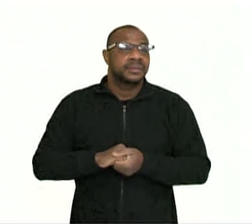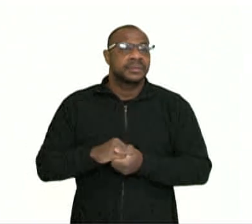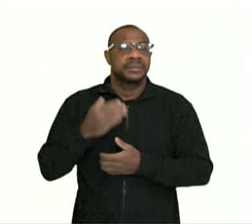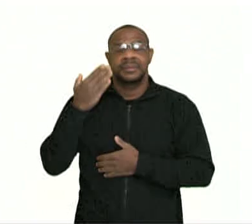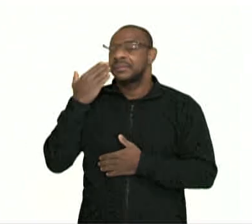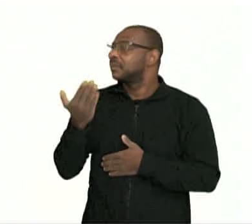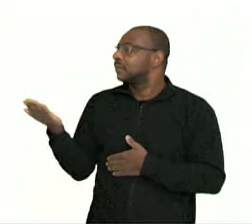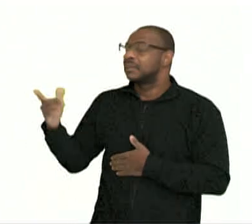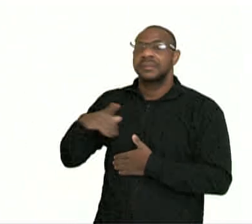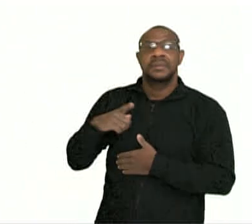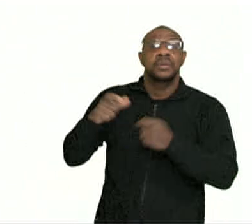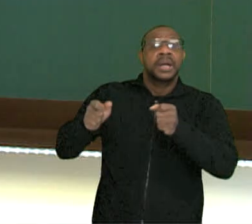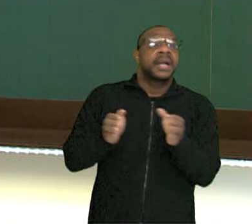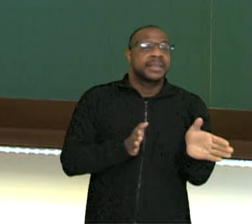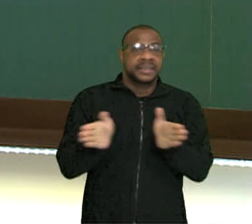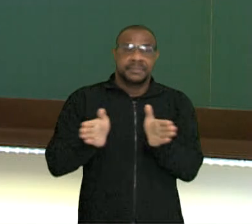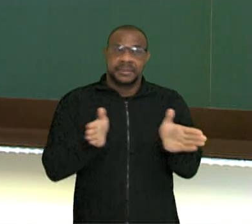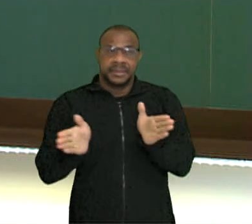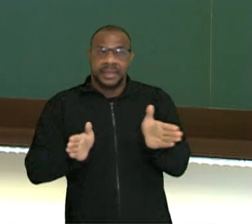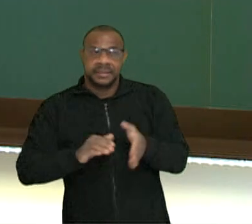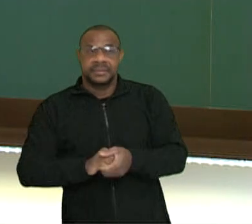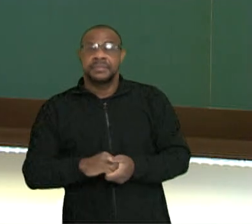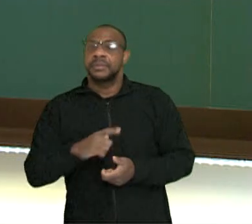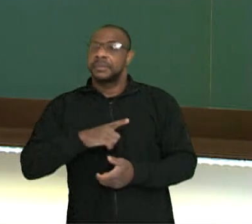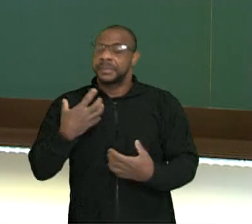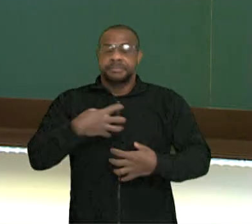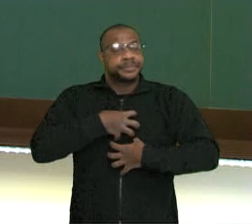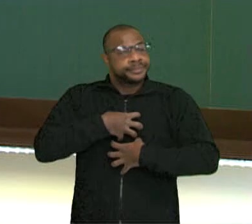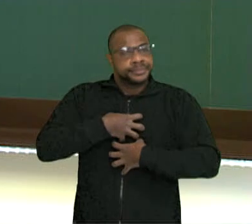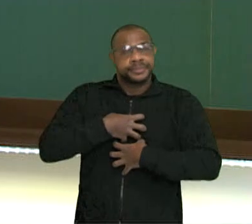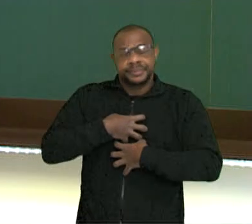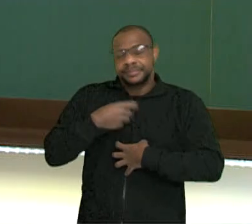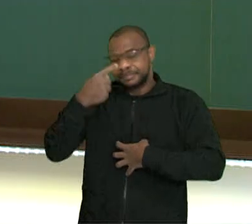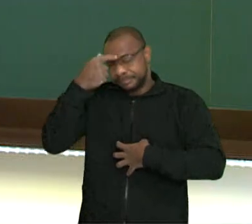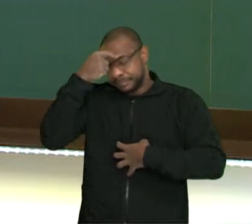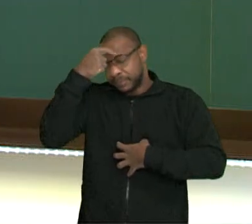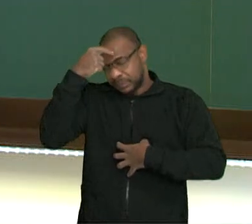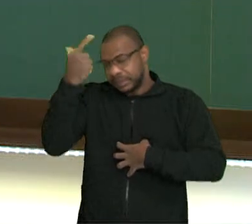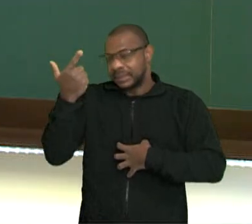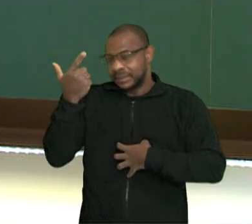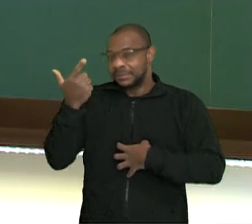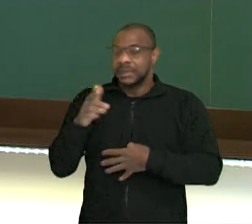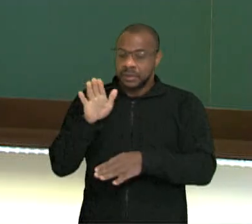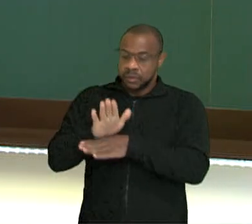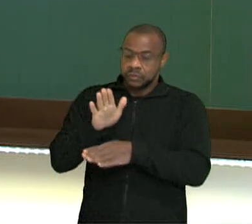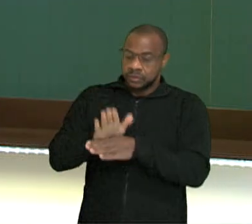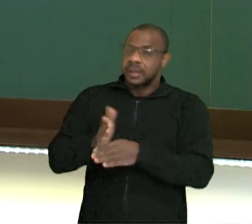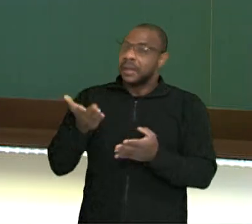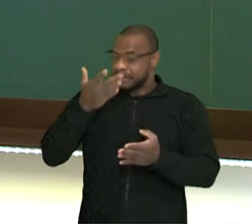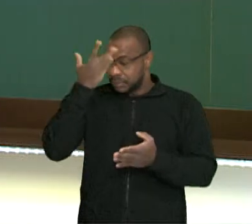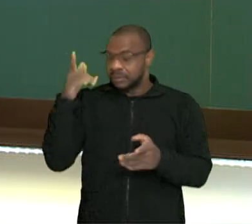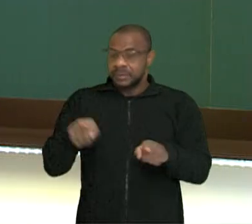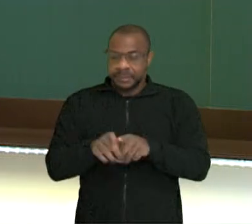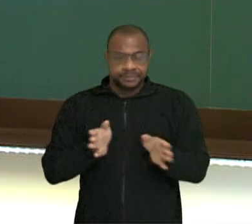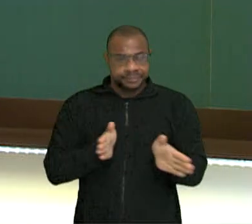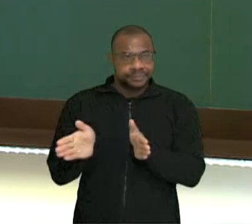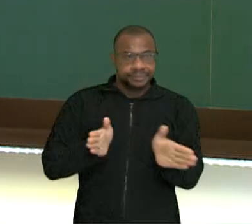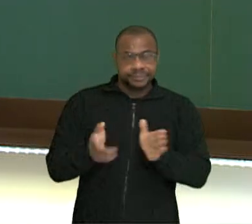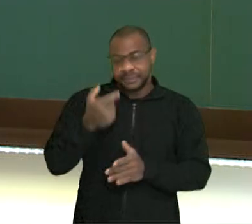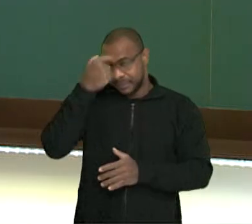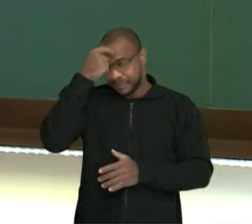com acessibilidade. Então, eu tenho que me sensibilizar referente a esse problema para ter a minha consciência que existe